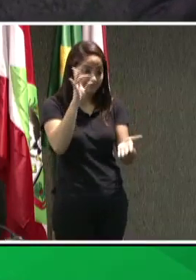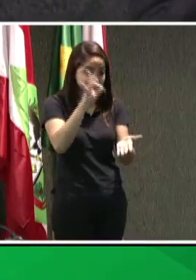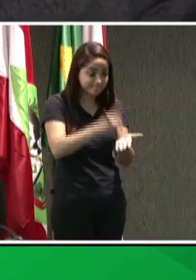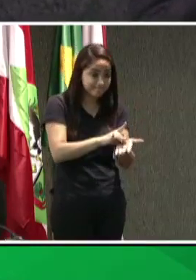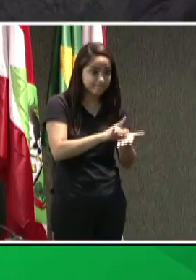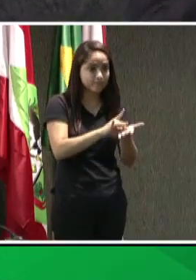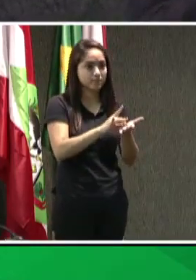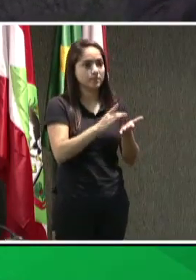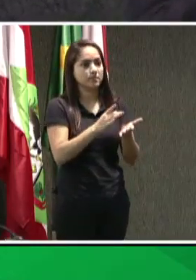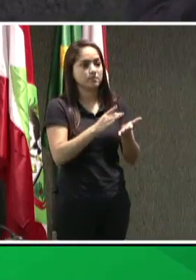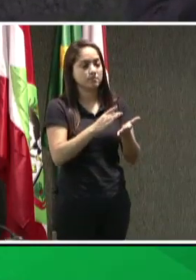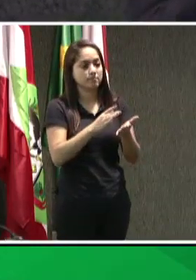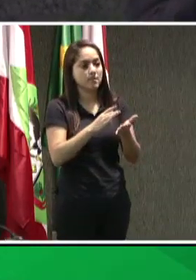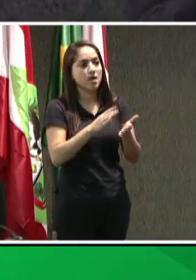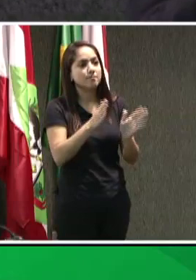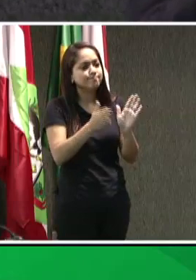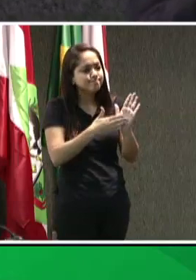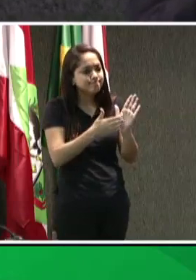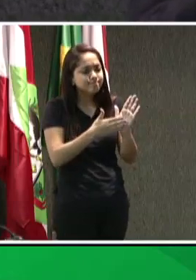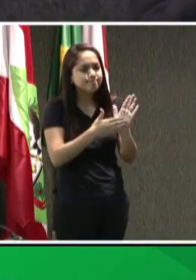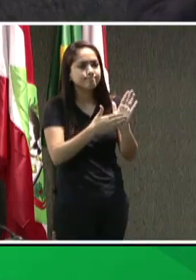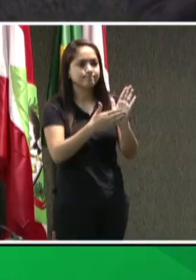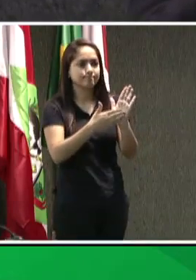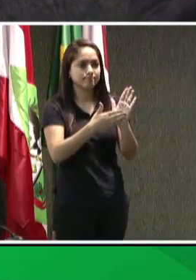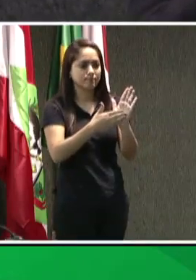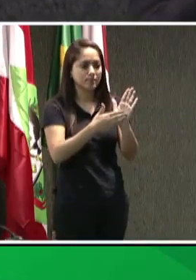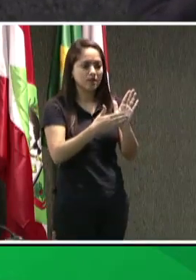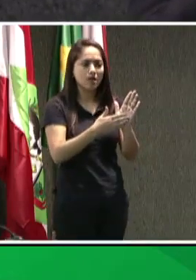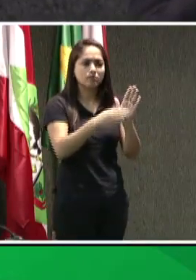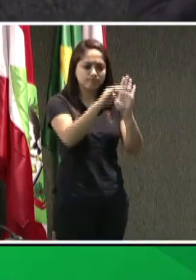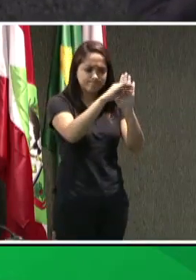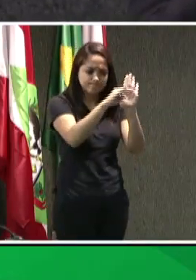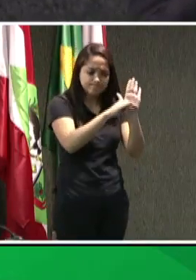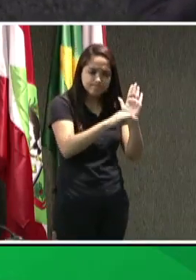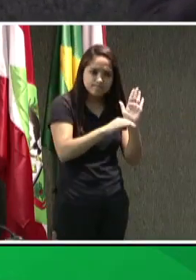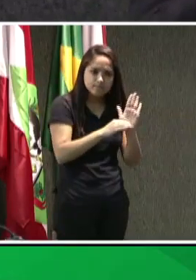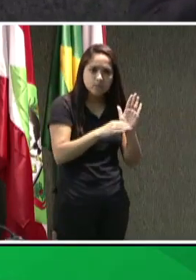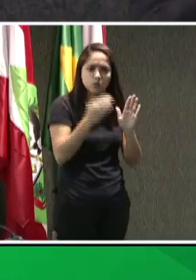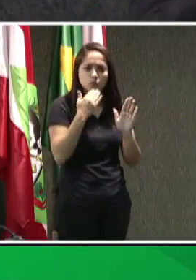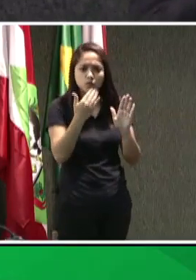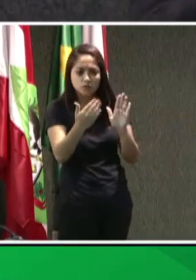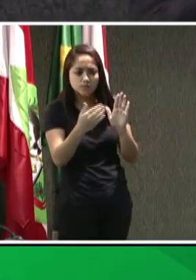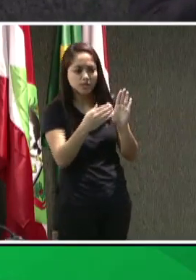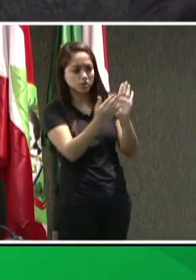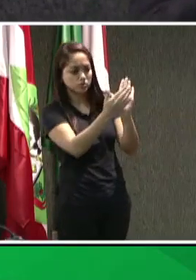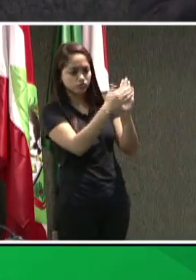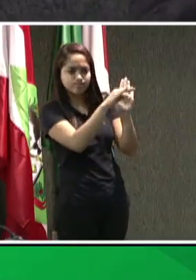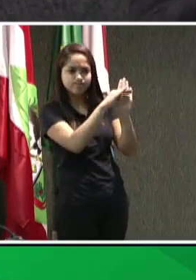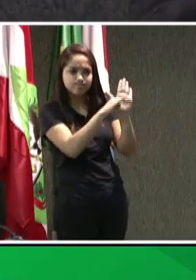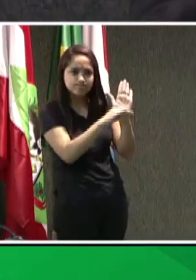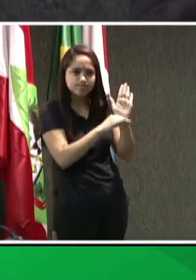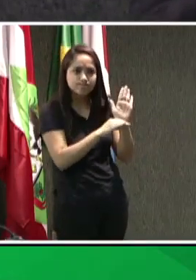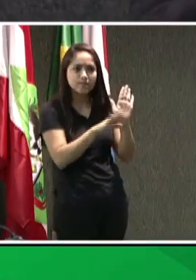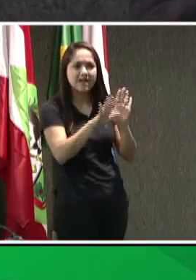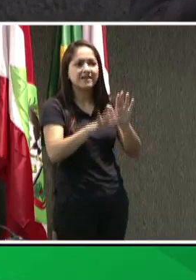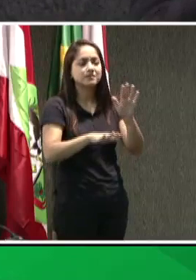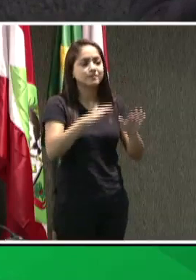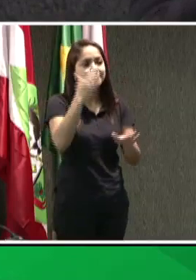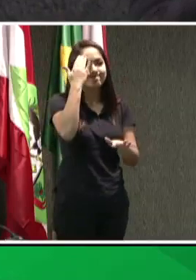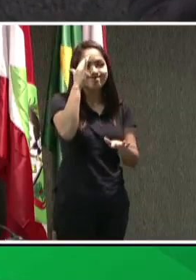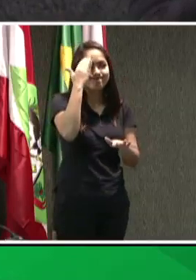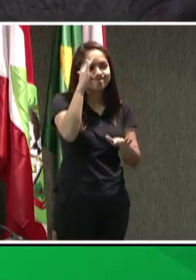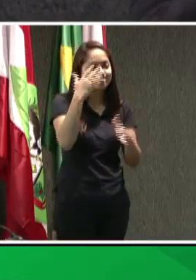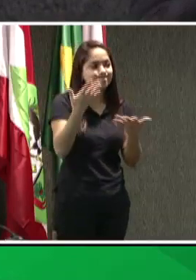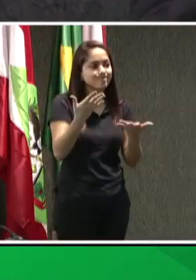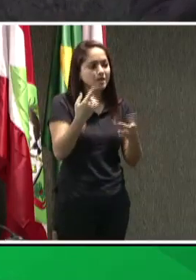as ações, se coloca na mesa todas essas pautas. Então, às vezes, a gente não consegue entender por